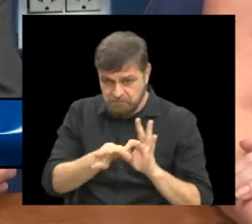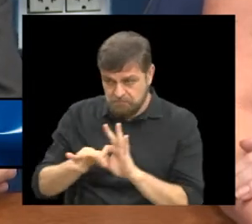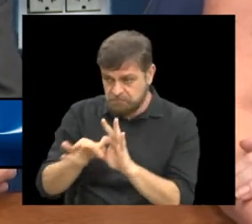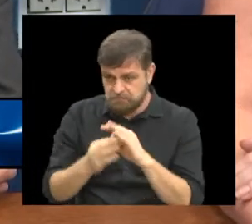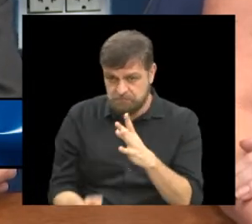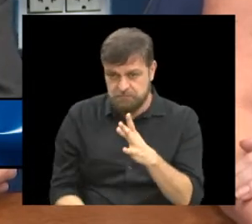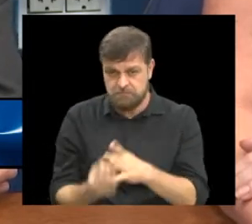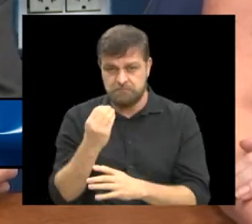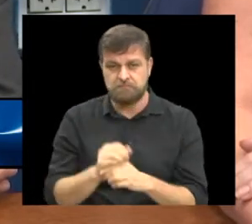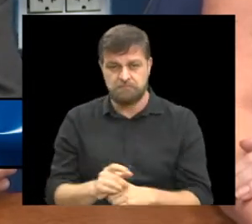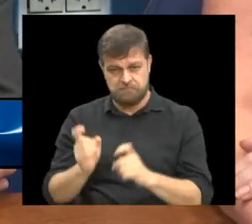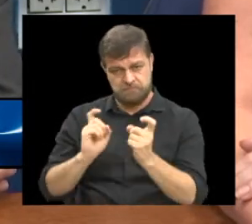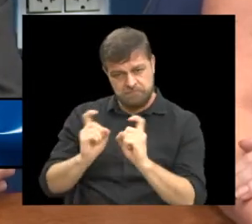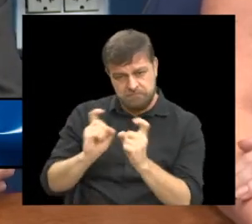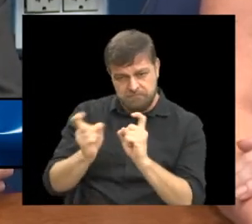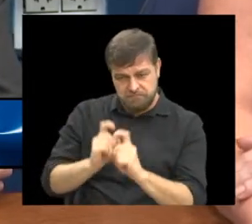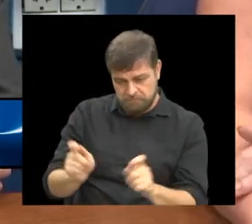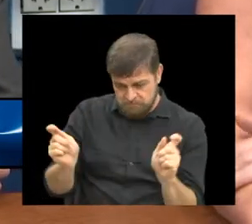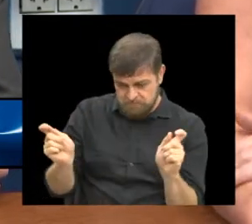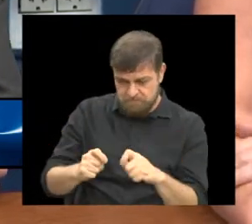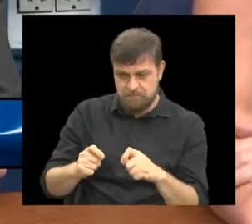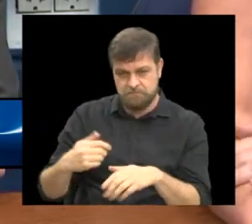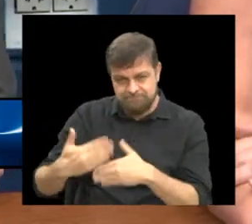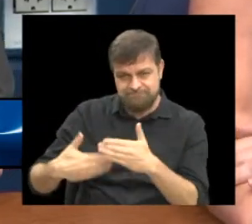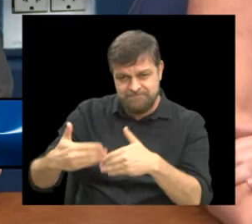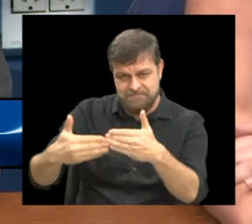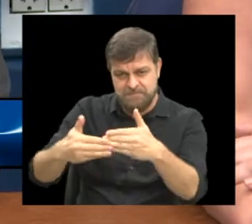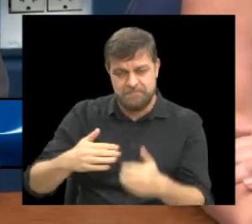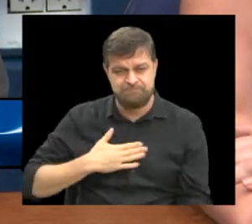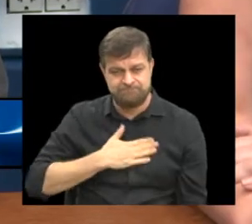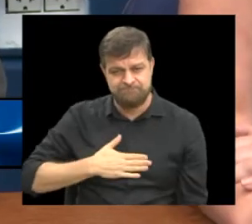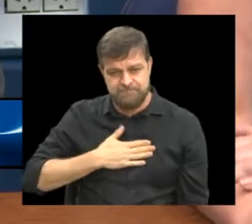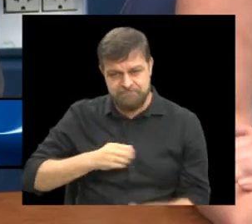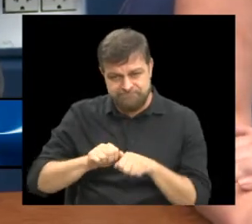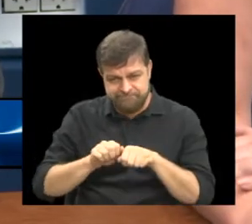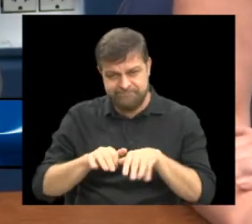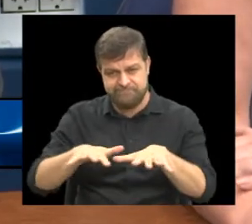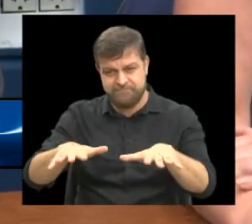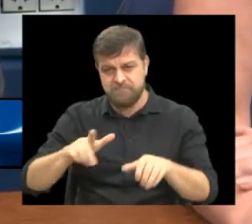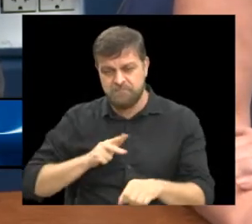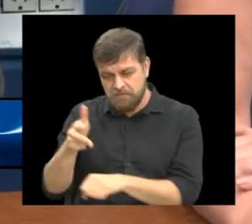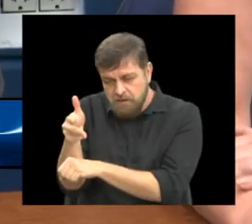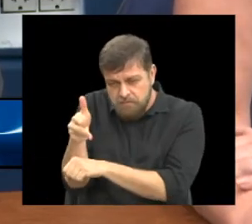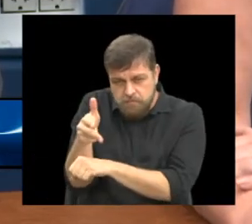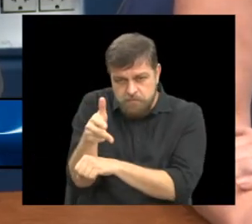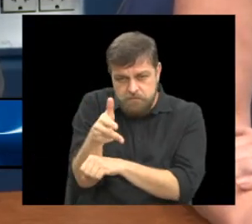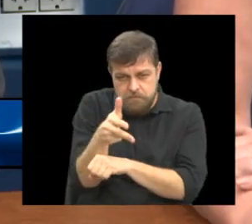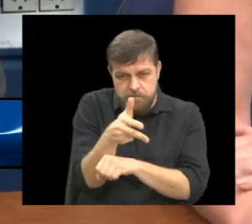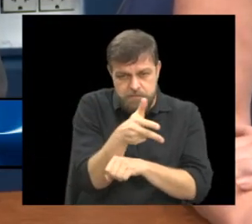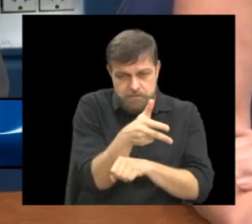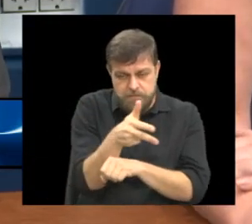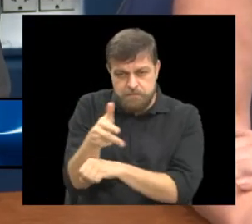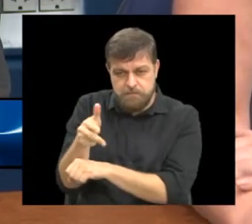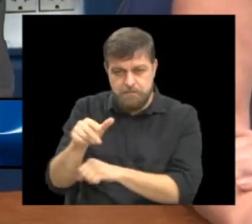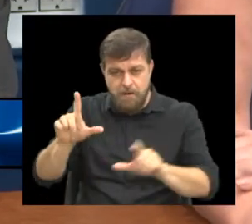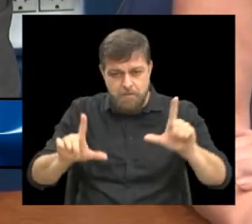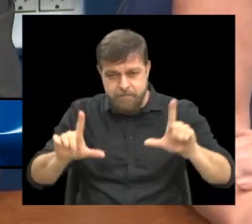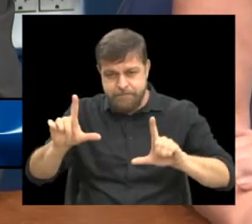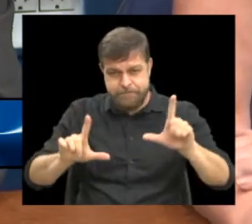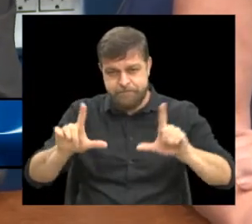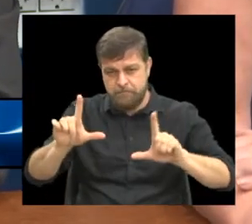evento possa aí ser beneficiado com várias imagens,